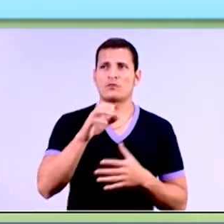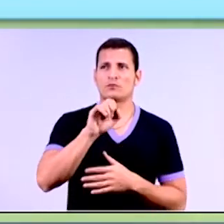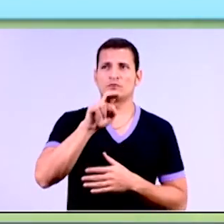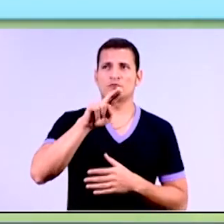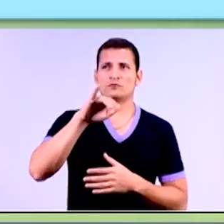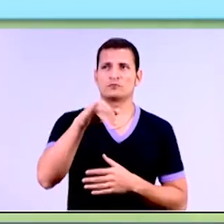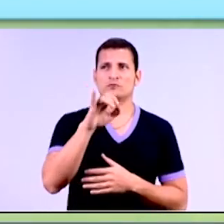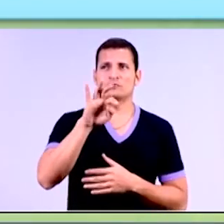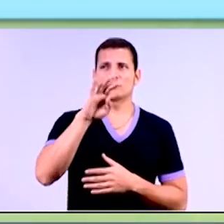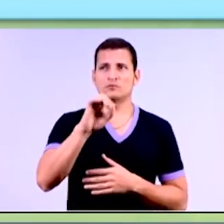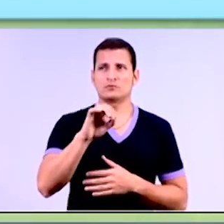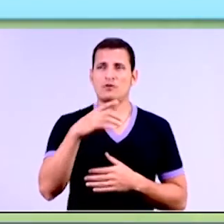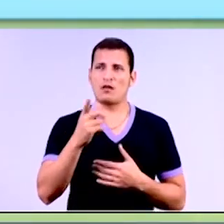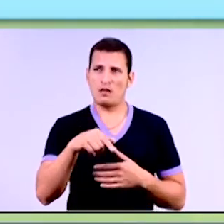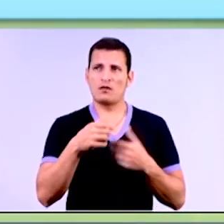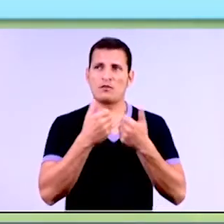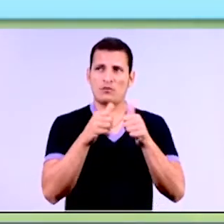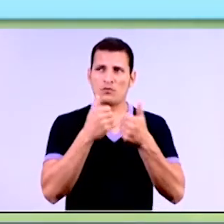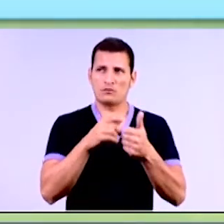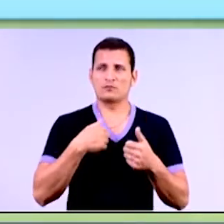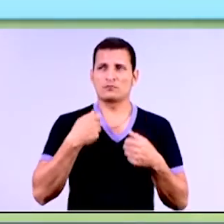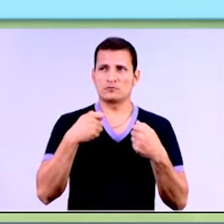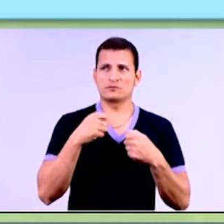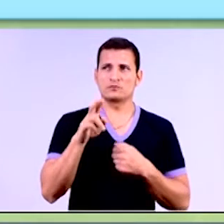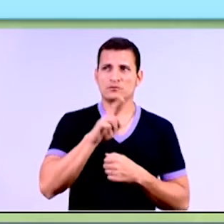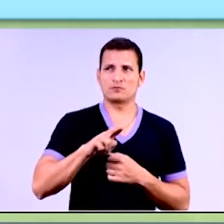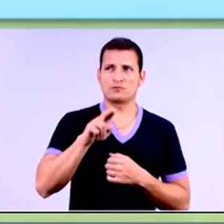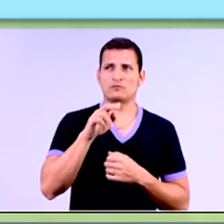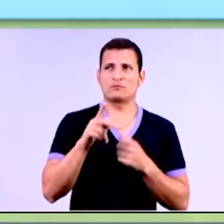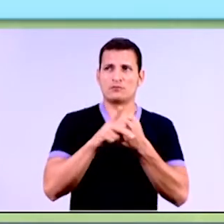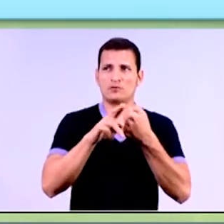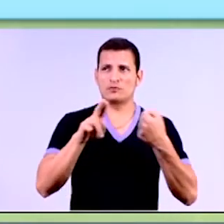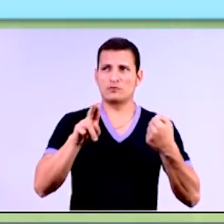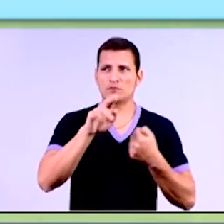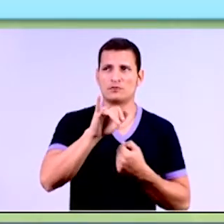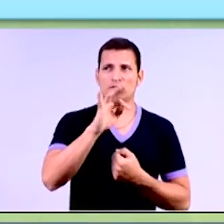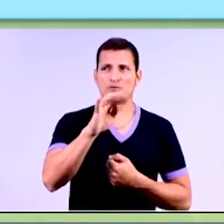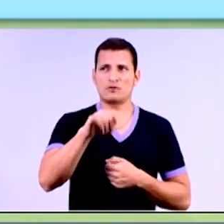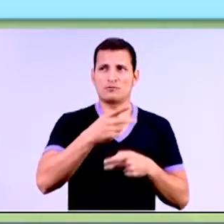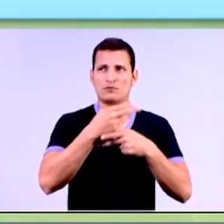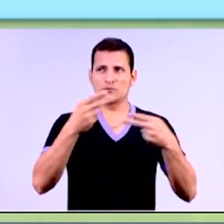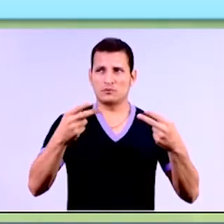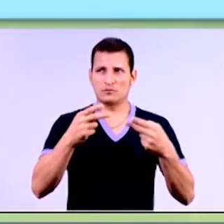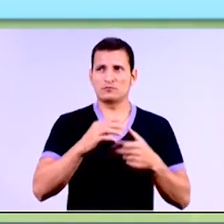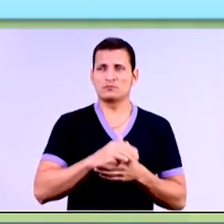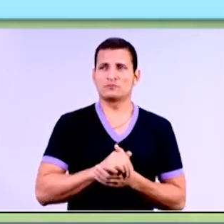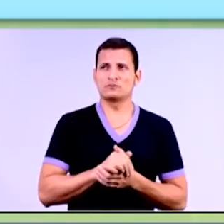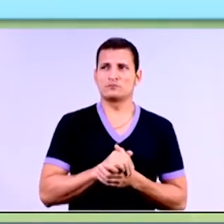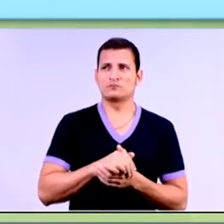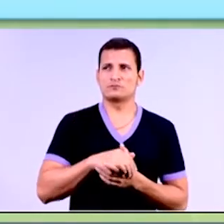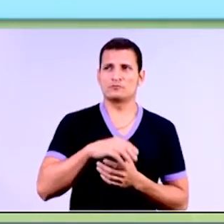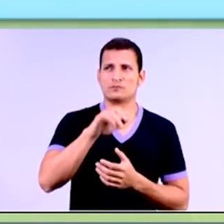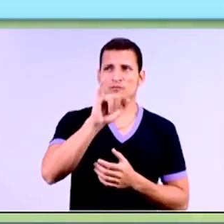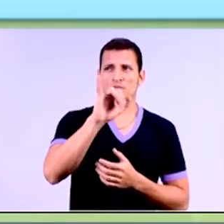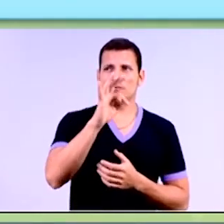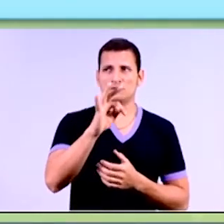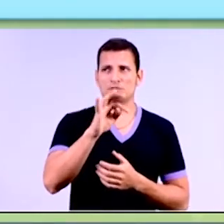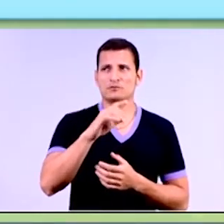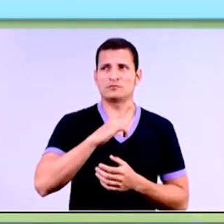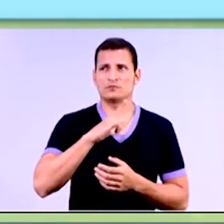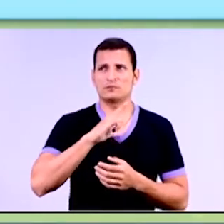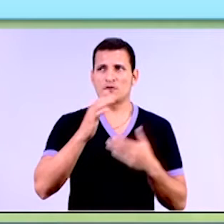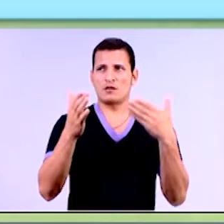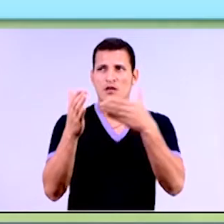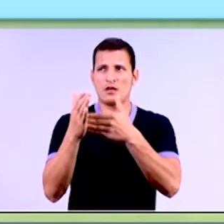é um ônibus, eu tenho que usar o pronome it, que é para objetos. It travels a lot. Se é it, eu levo S